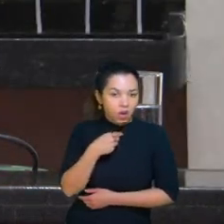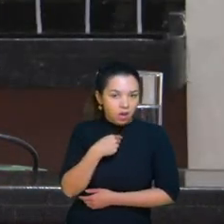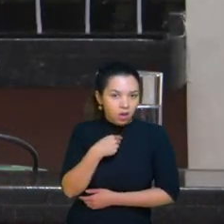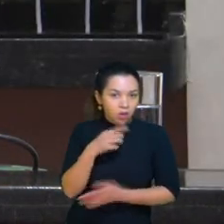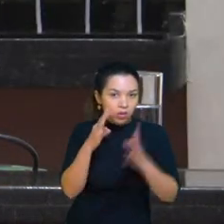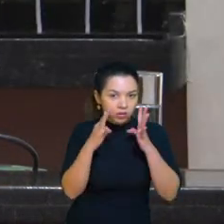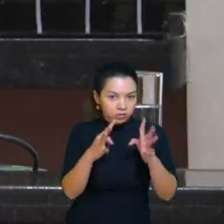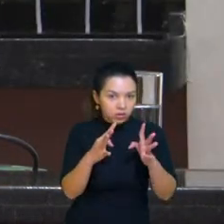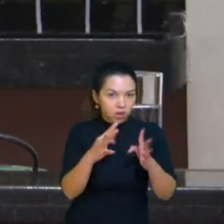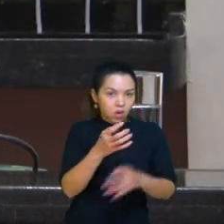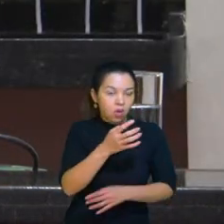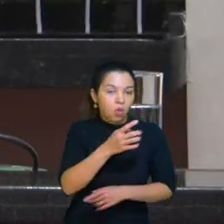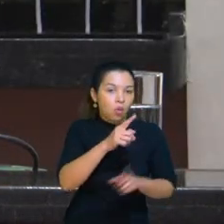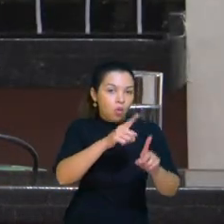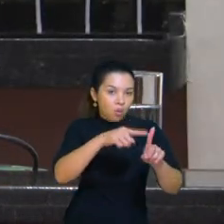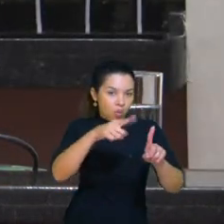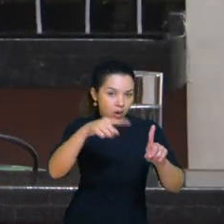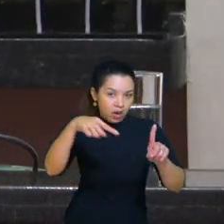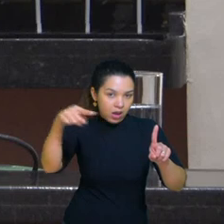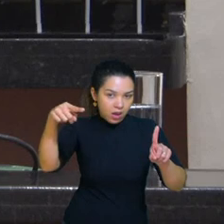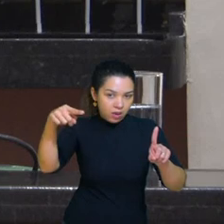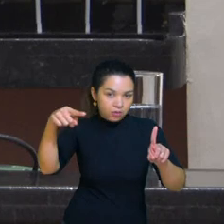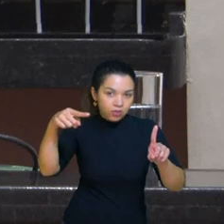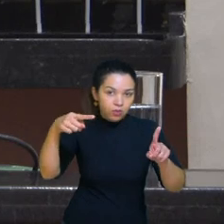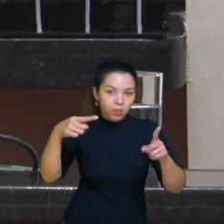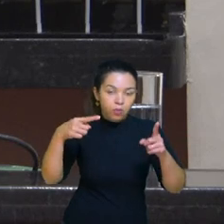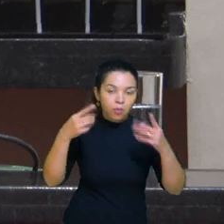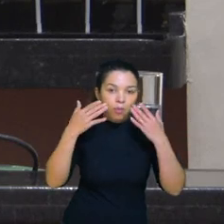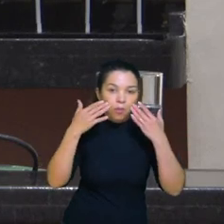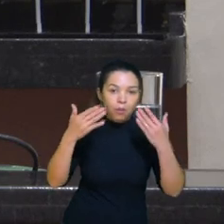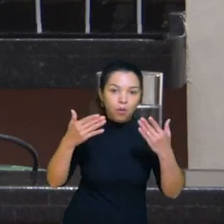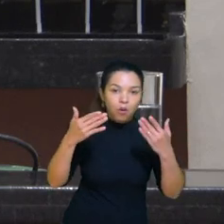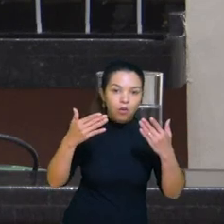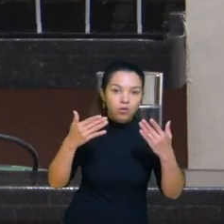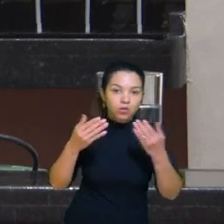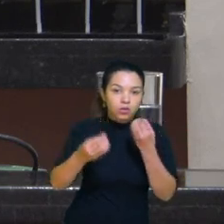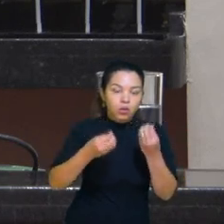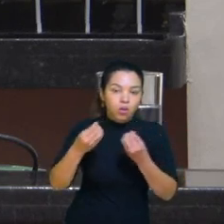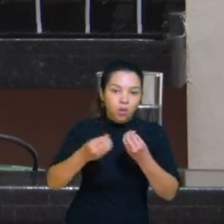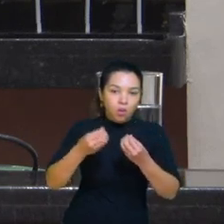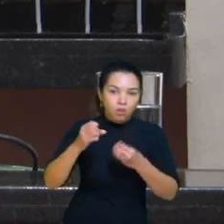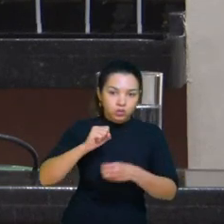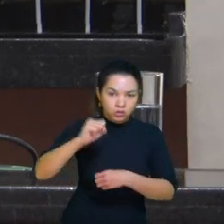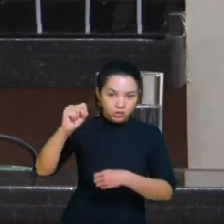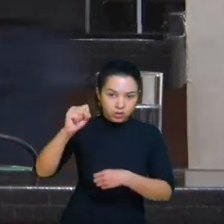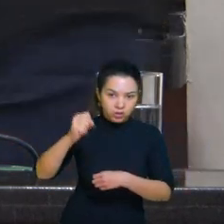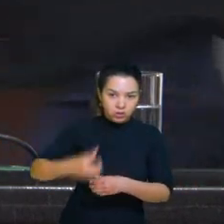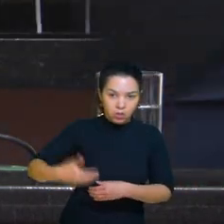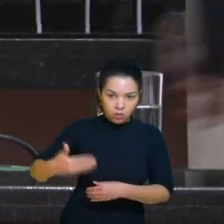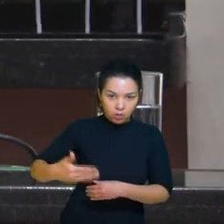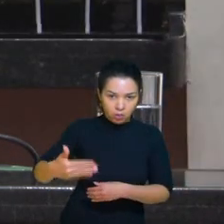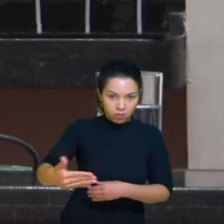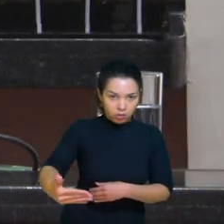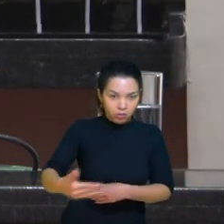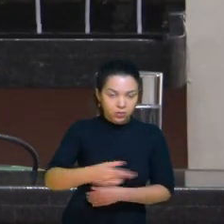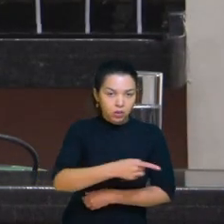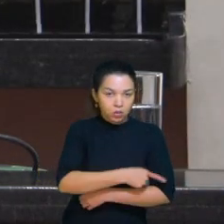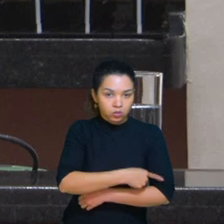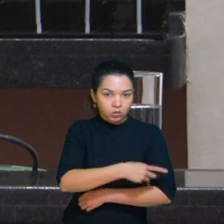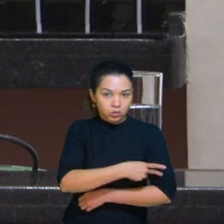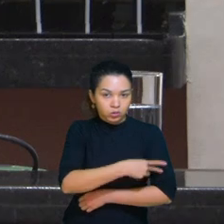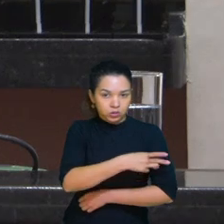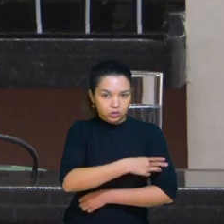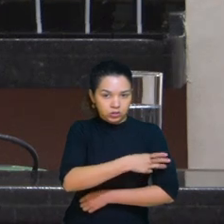eh a taxa de sucesso conforme as séries certo e o que que o que que eu pude